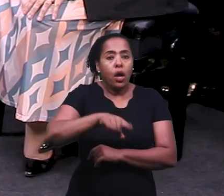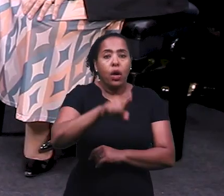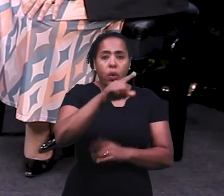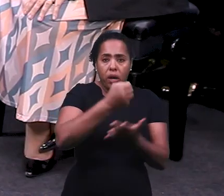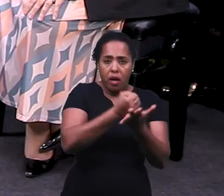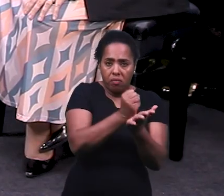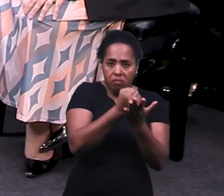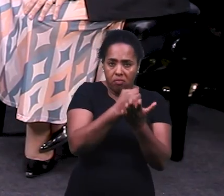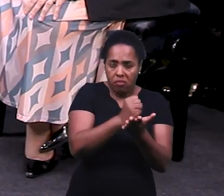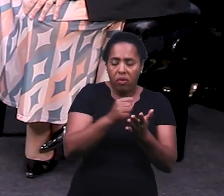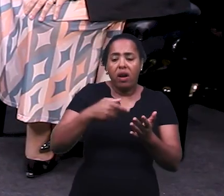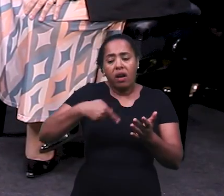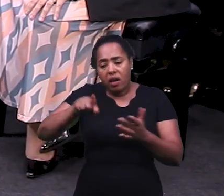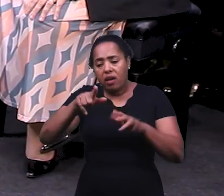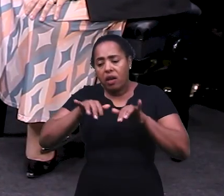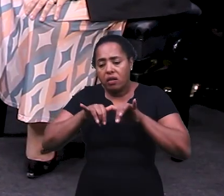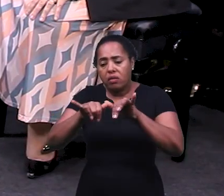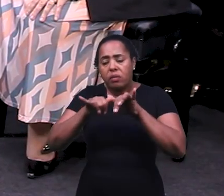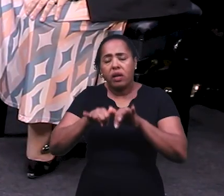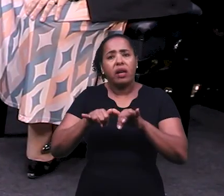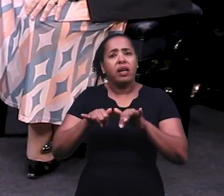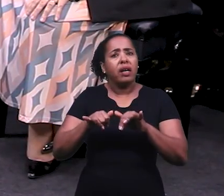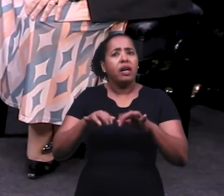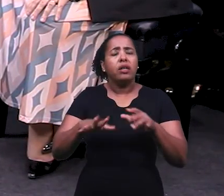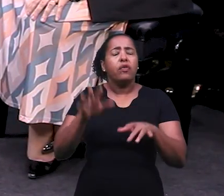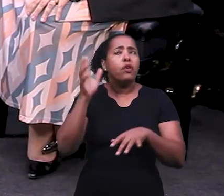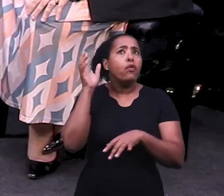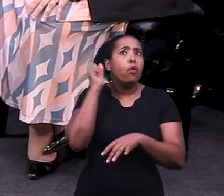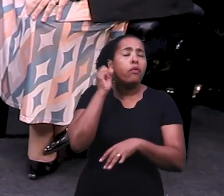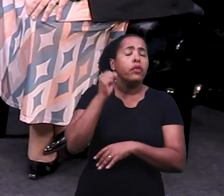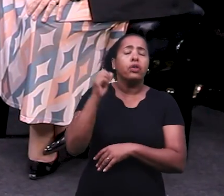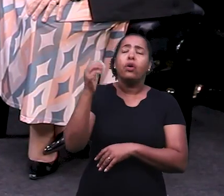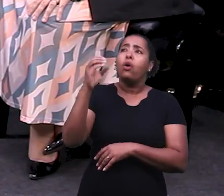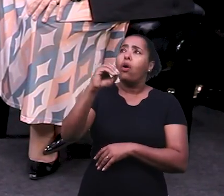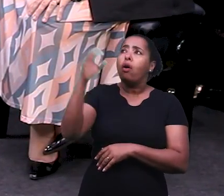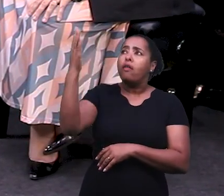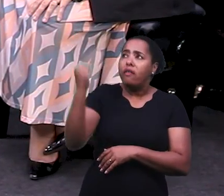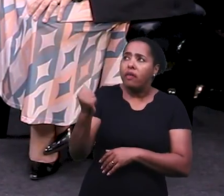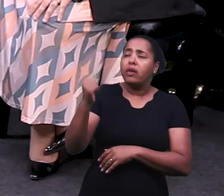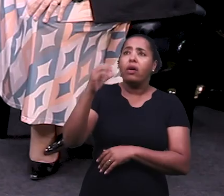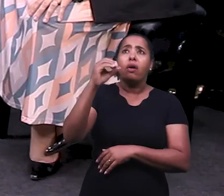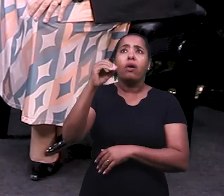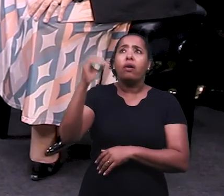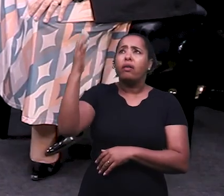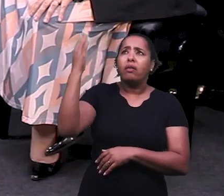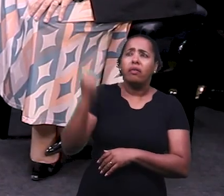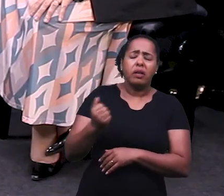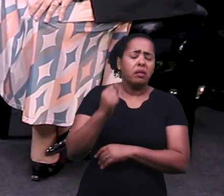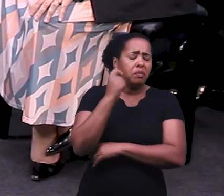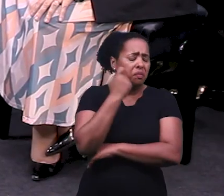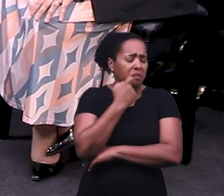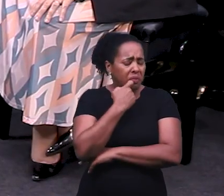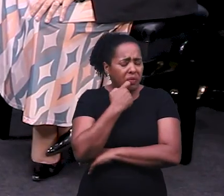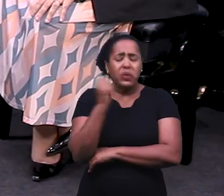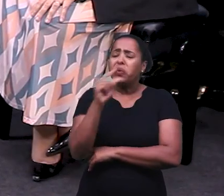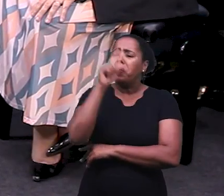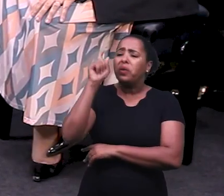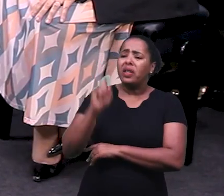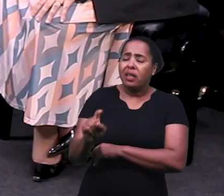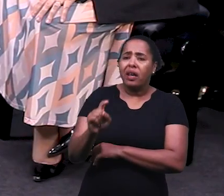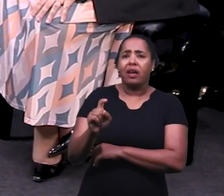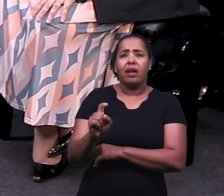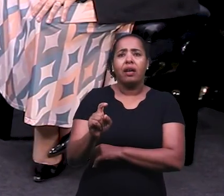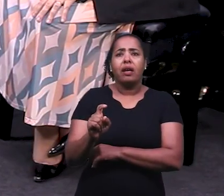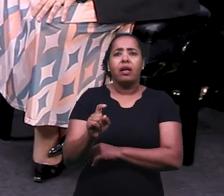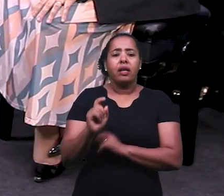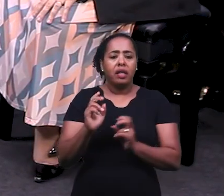que é isso? E eu ia na farmácia, no mercado, onde eu ia, eu ficava escutando esse ó venha. E eu